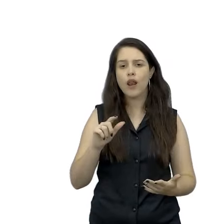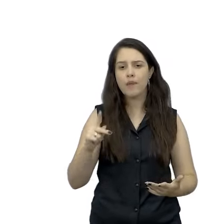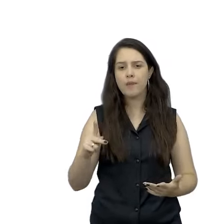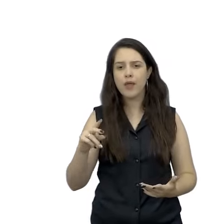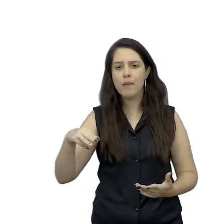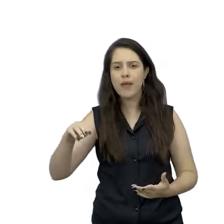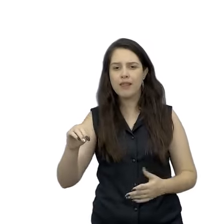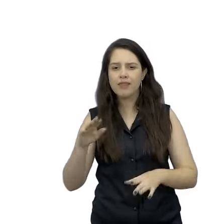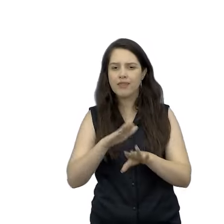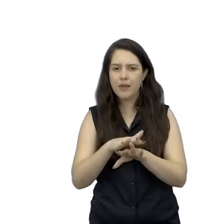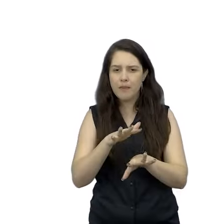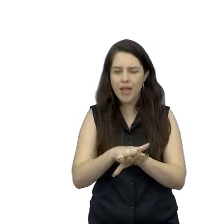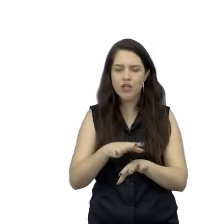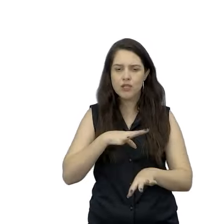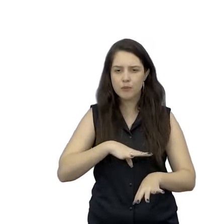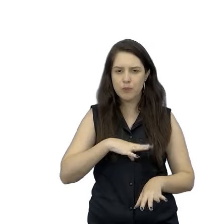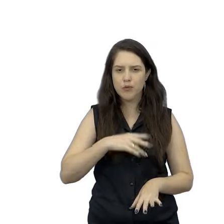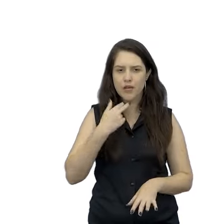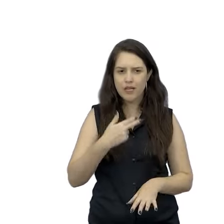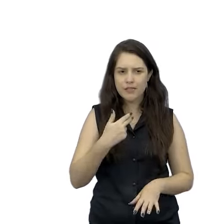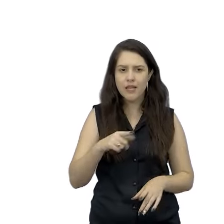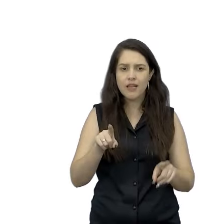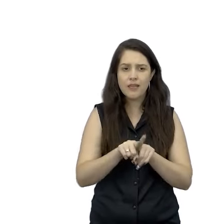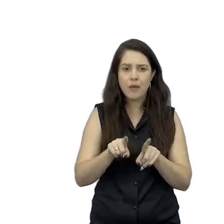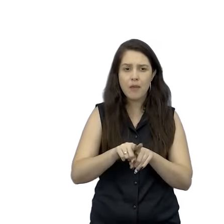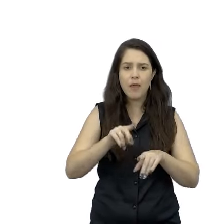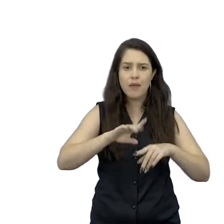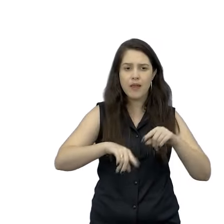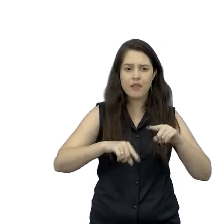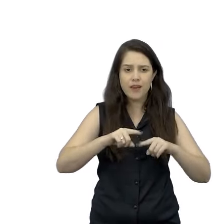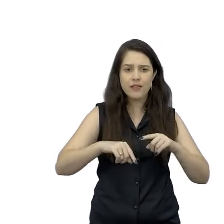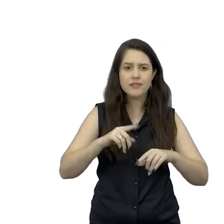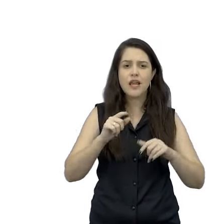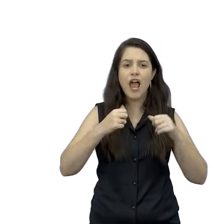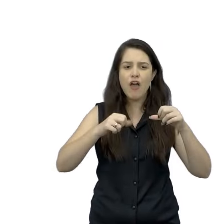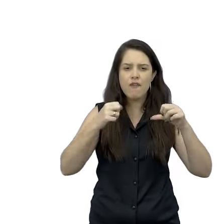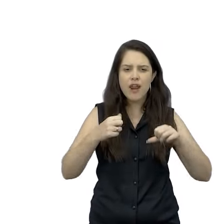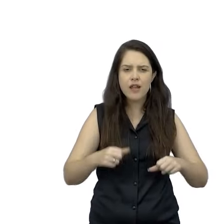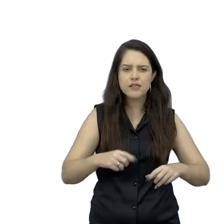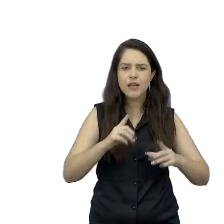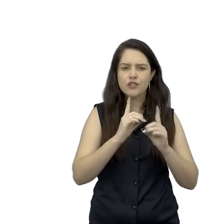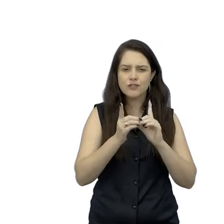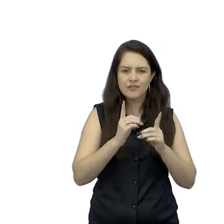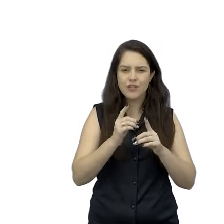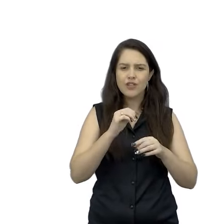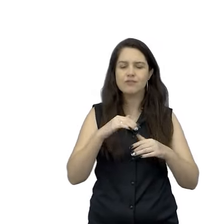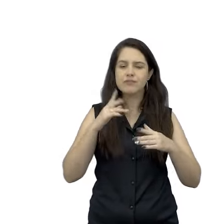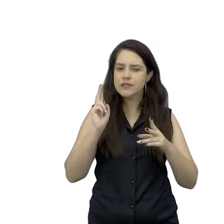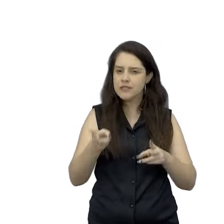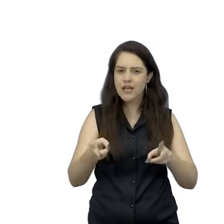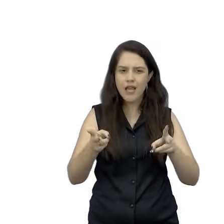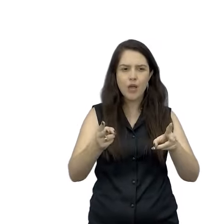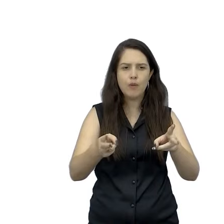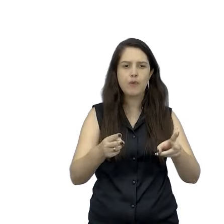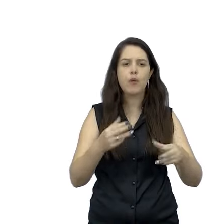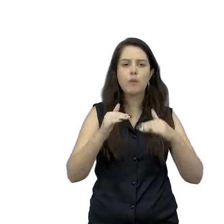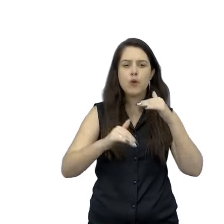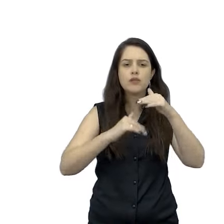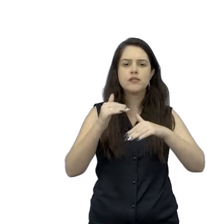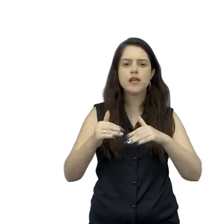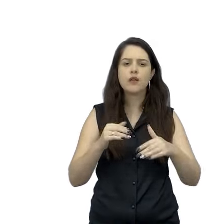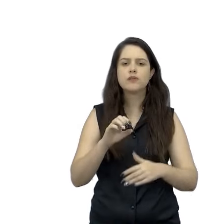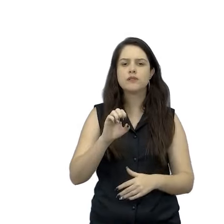de matemática. E também orienta as avaliações diagnósticas intermediárias, né, de processos, tanto essas